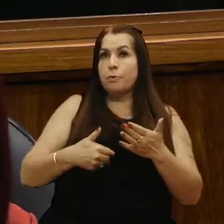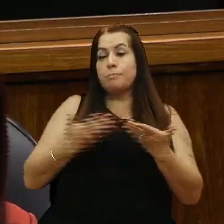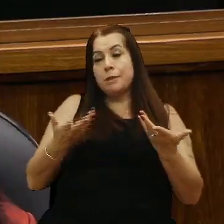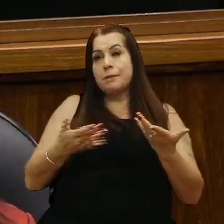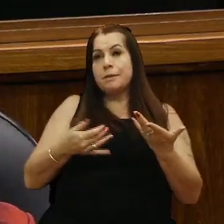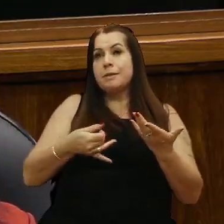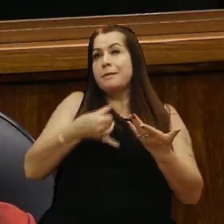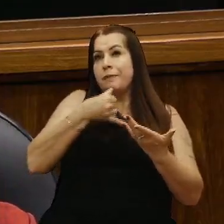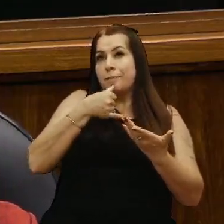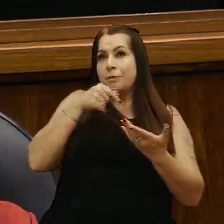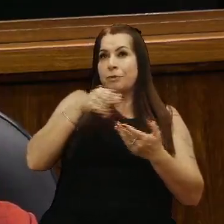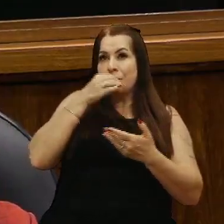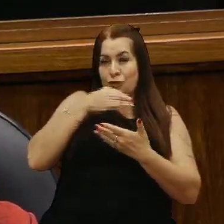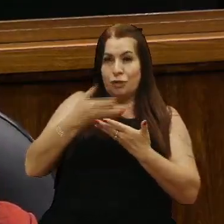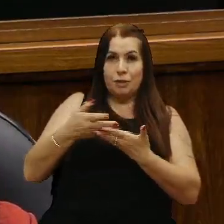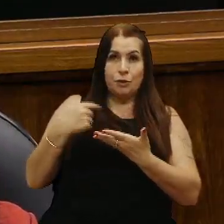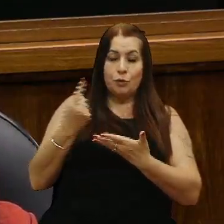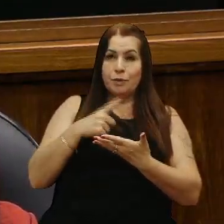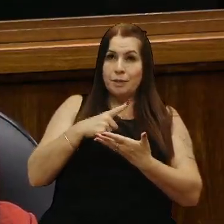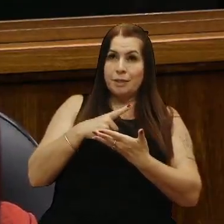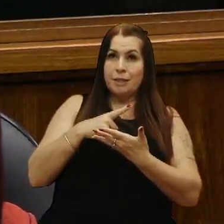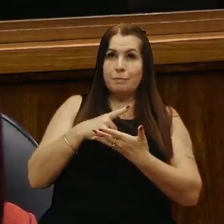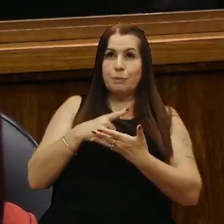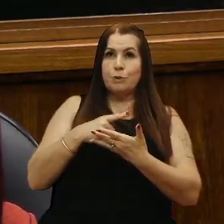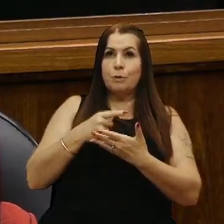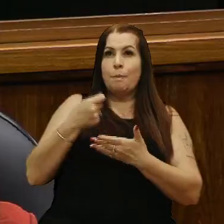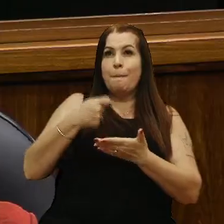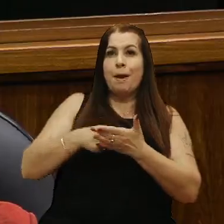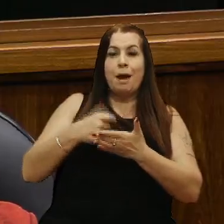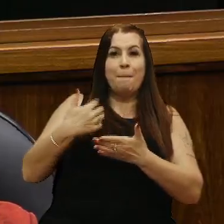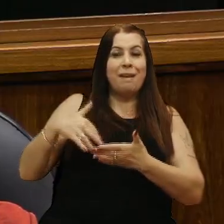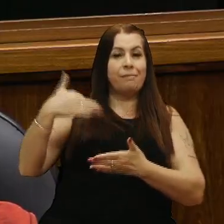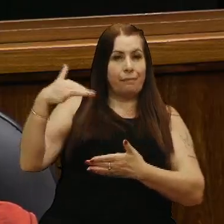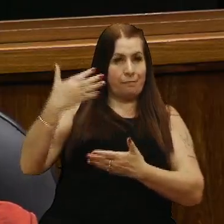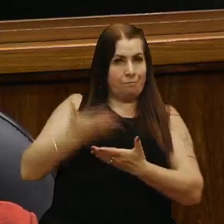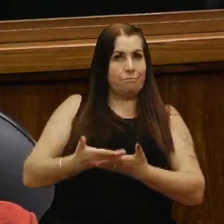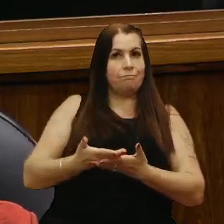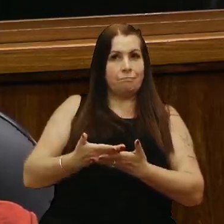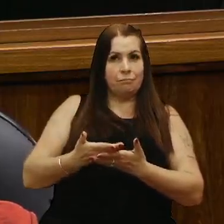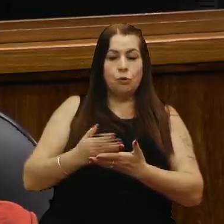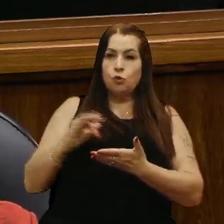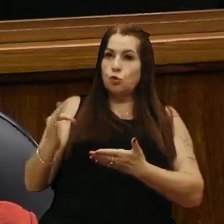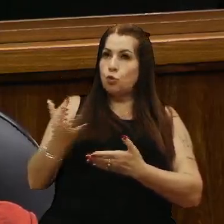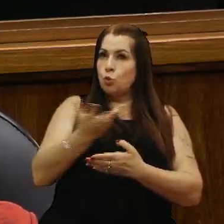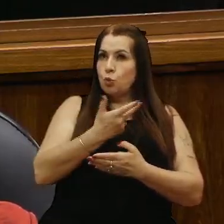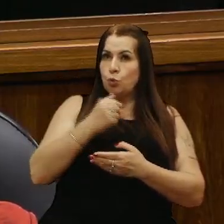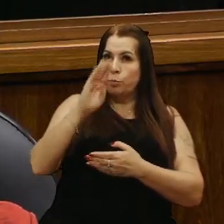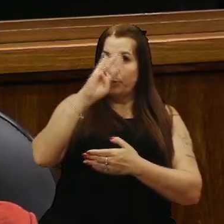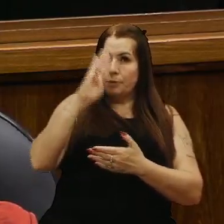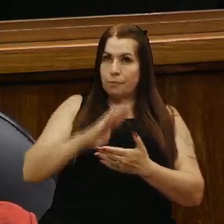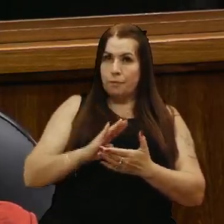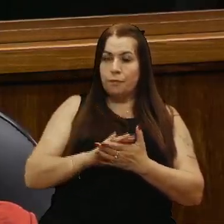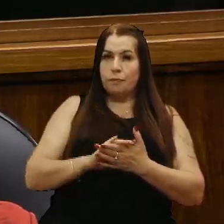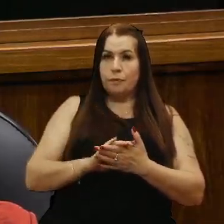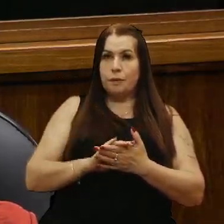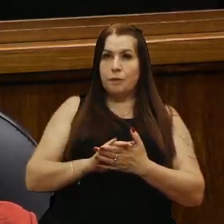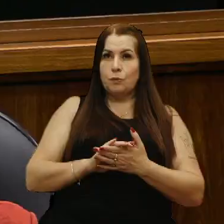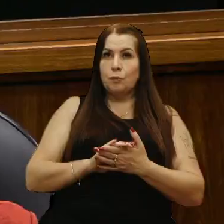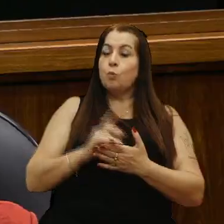em Caxias do Sul, nós temos uma das tarifas mais caras de todo o Brasil. O